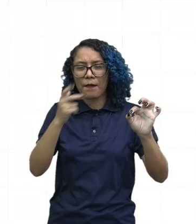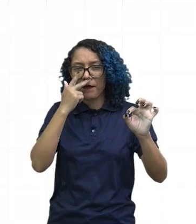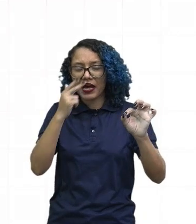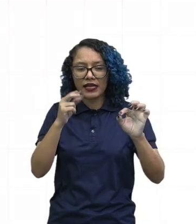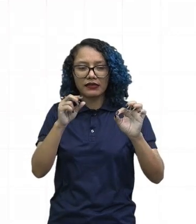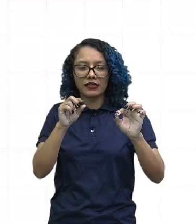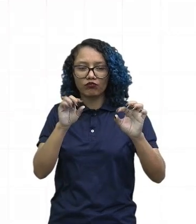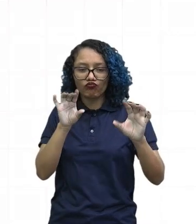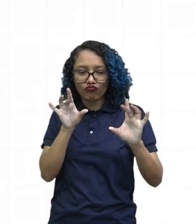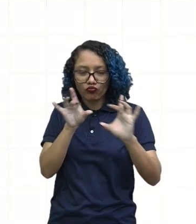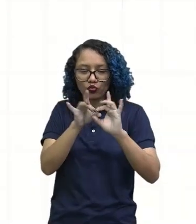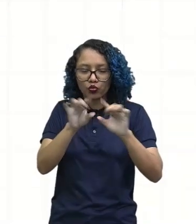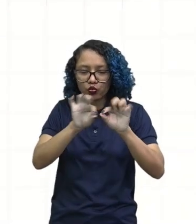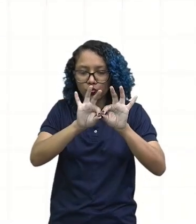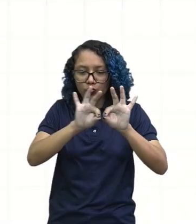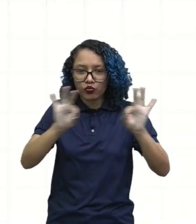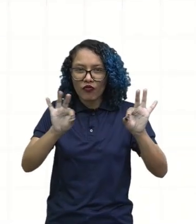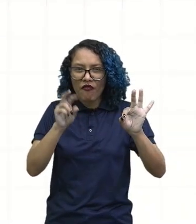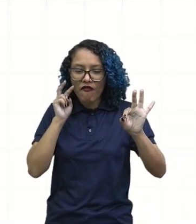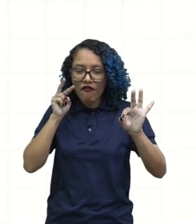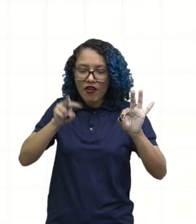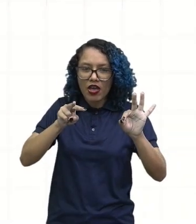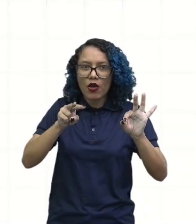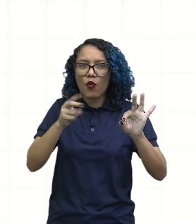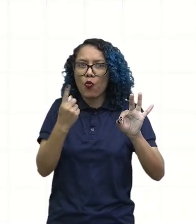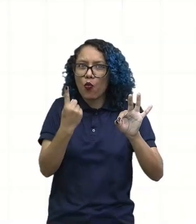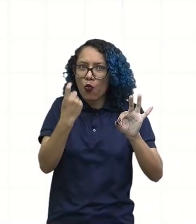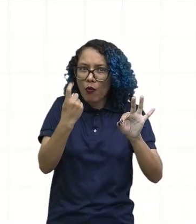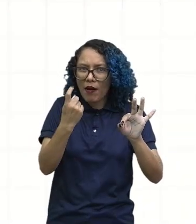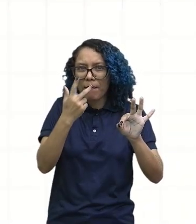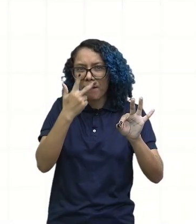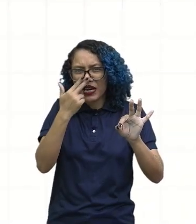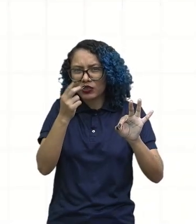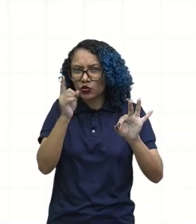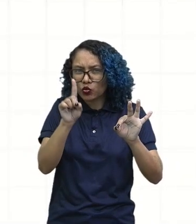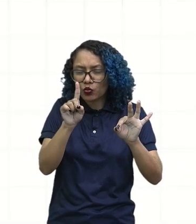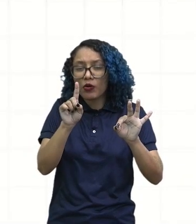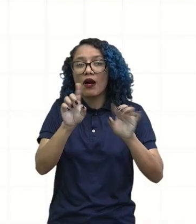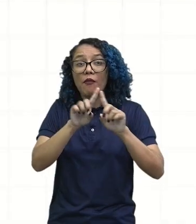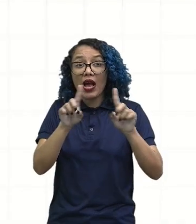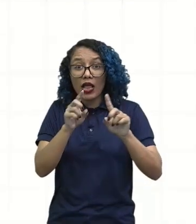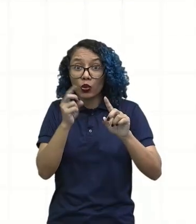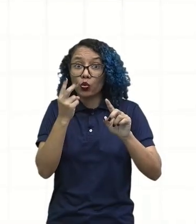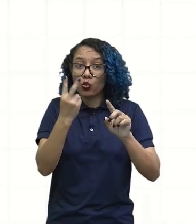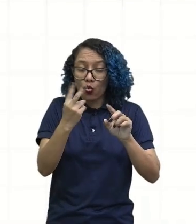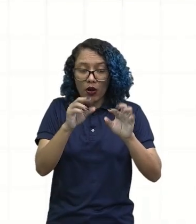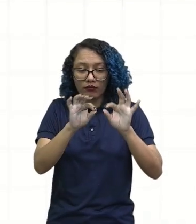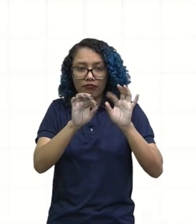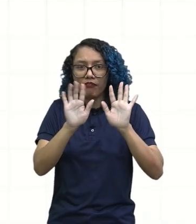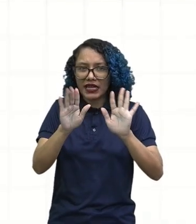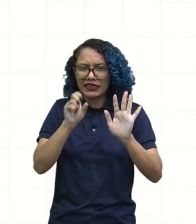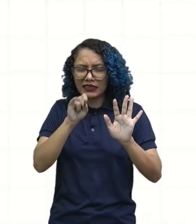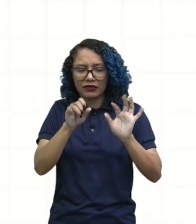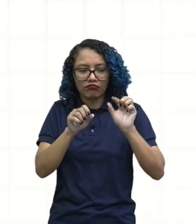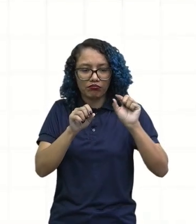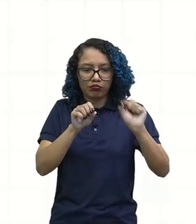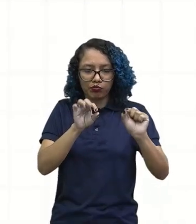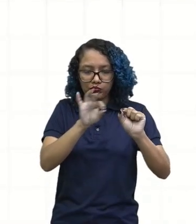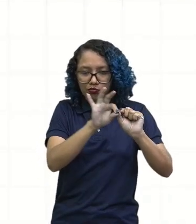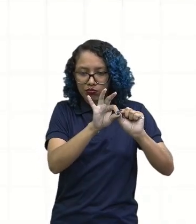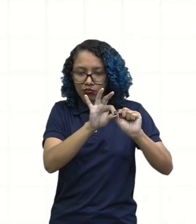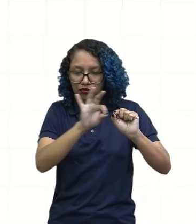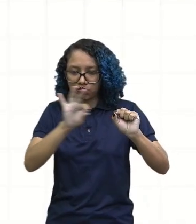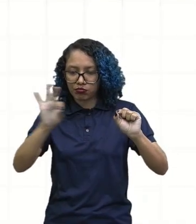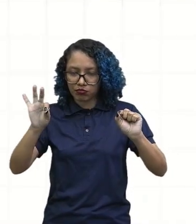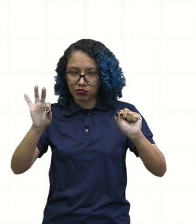única reta. Ou seja, dado um ponto em uma reta, o ângulo formado nesse